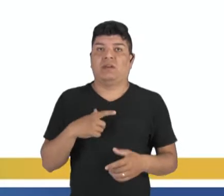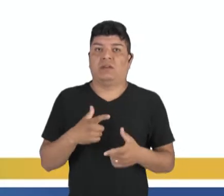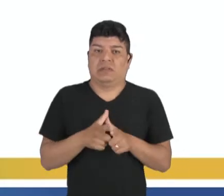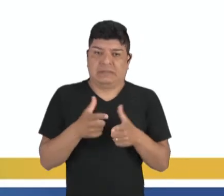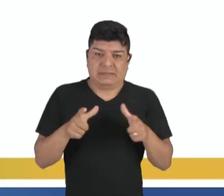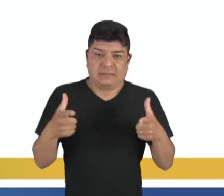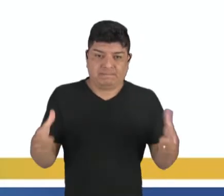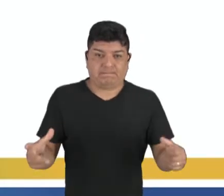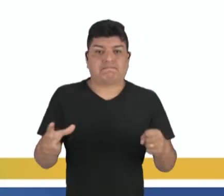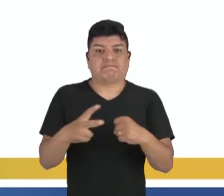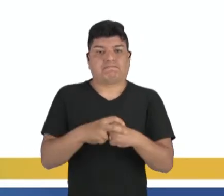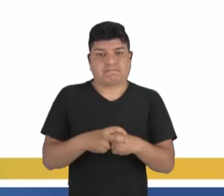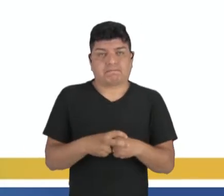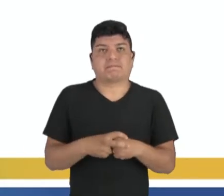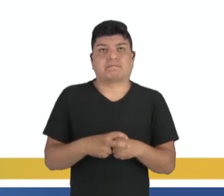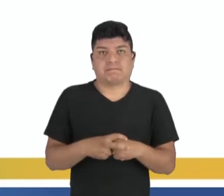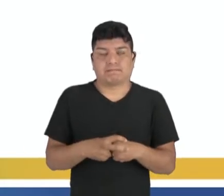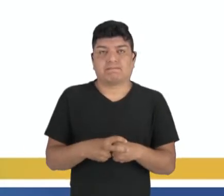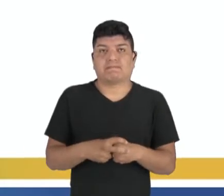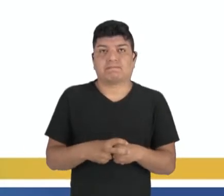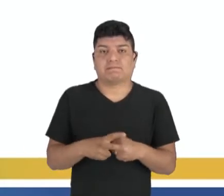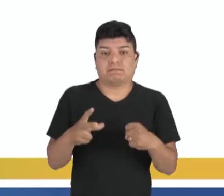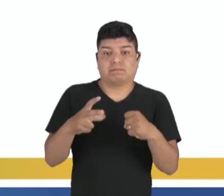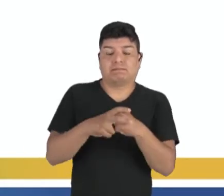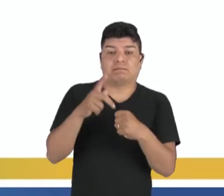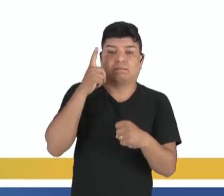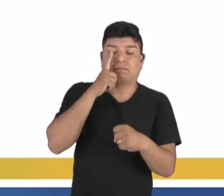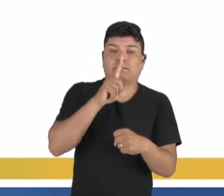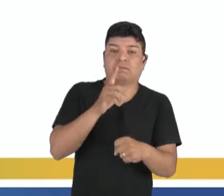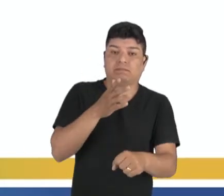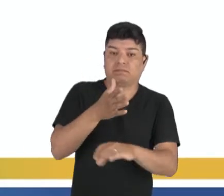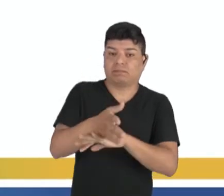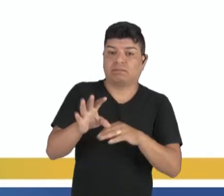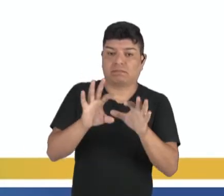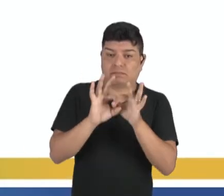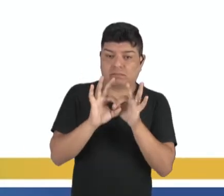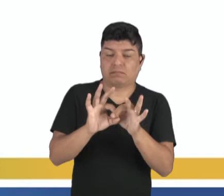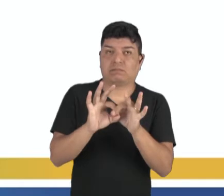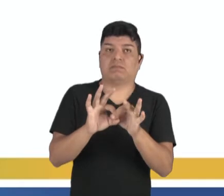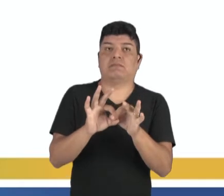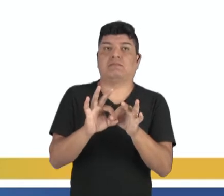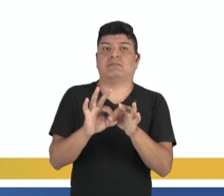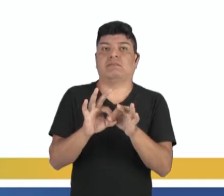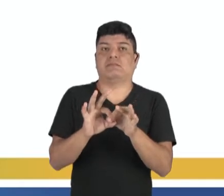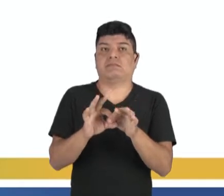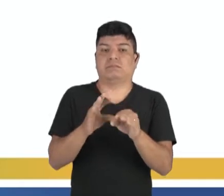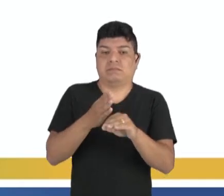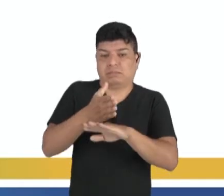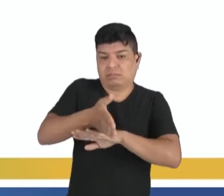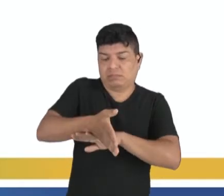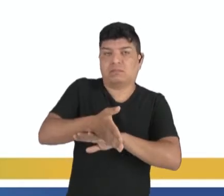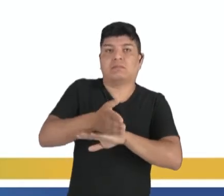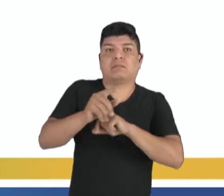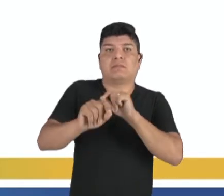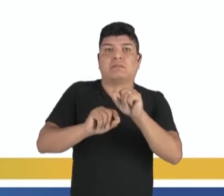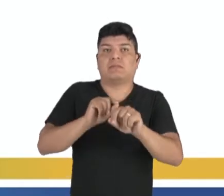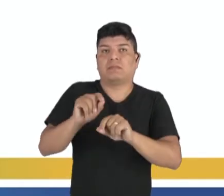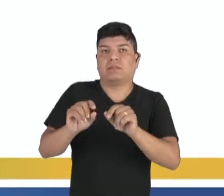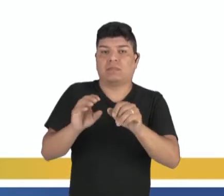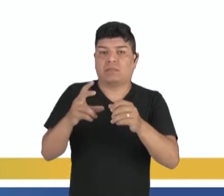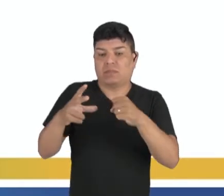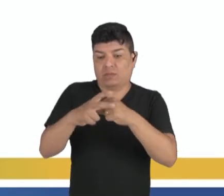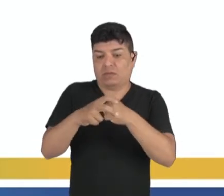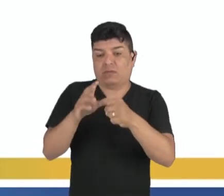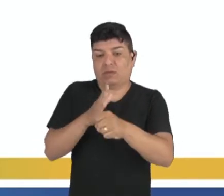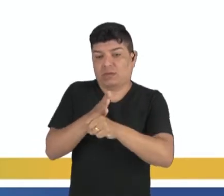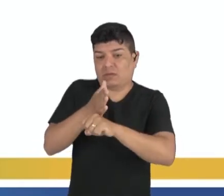infestada aí pelo vírus. Assim que o vírus consegue, se fixar, ele vai penetrar. Quando ele penetrou,